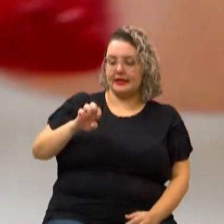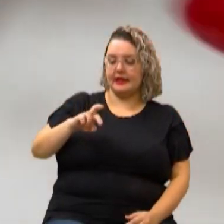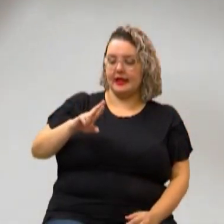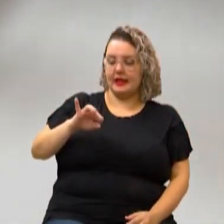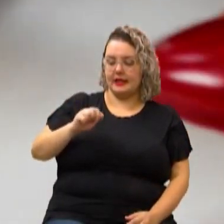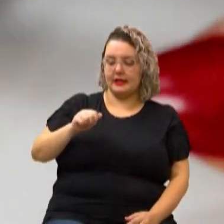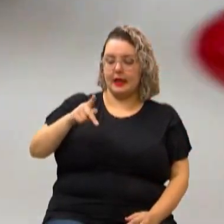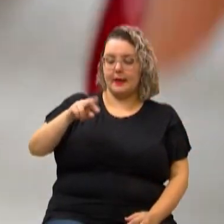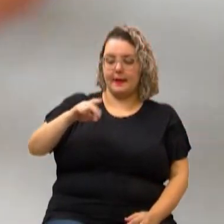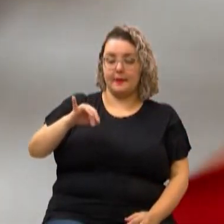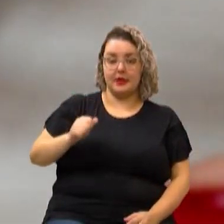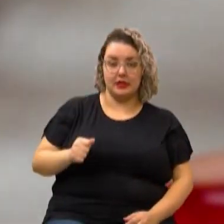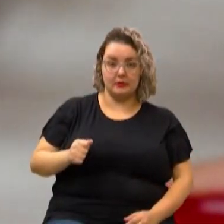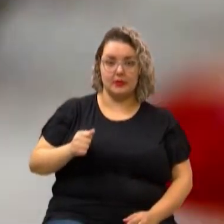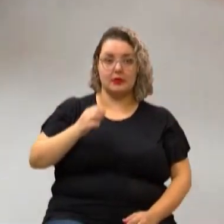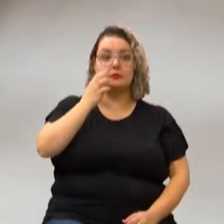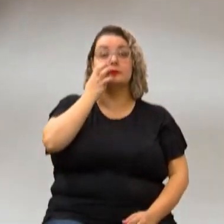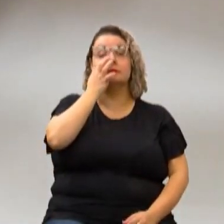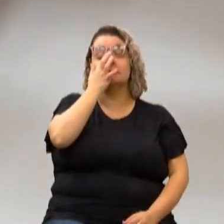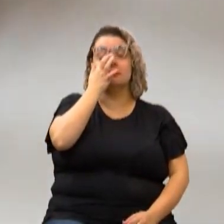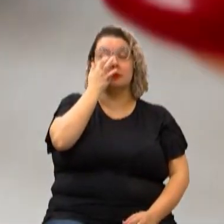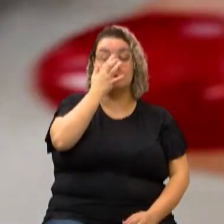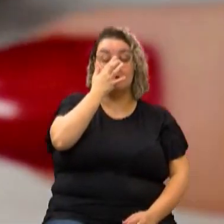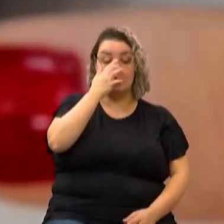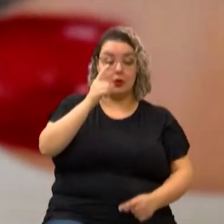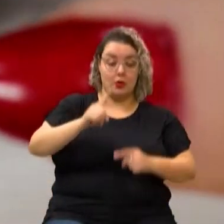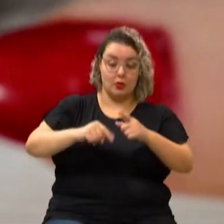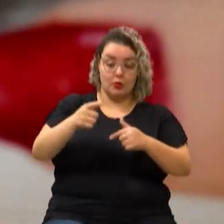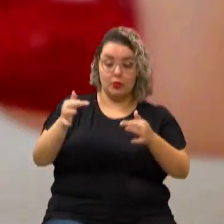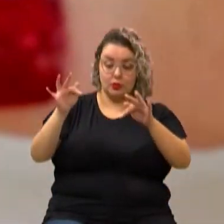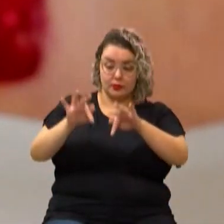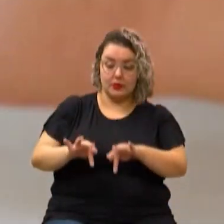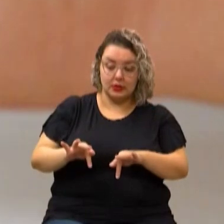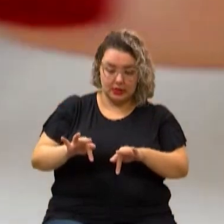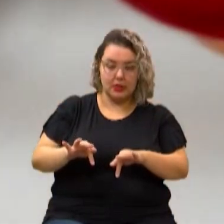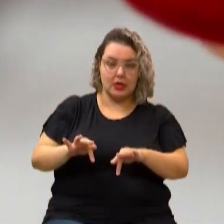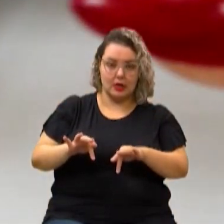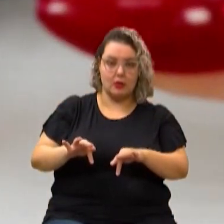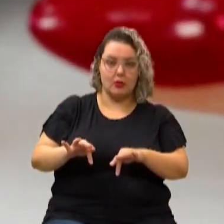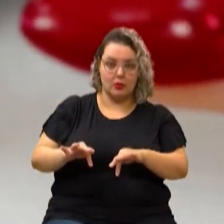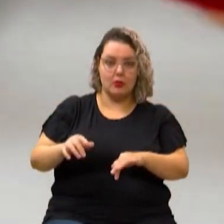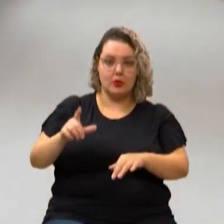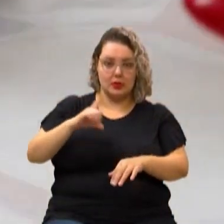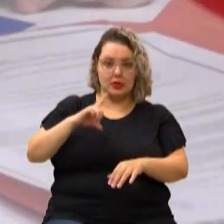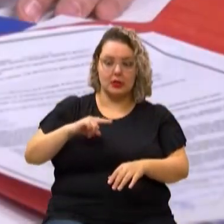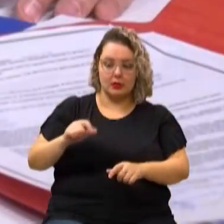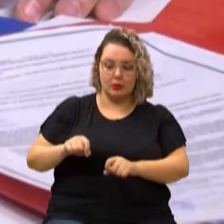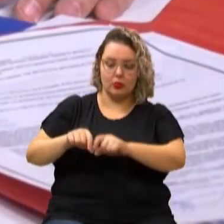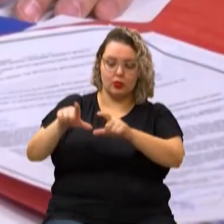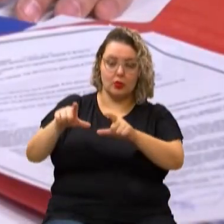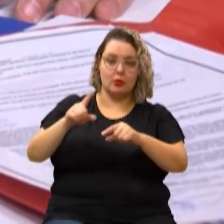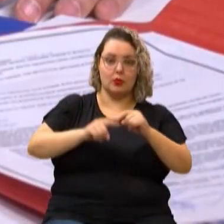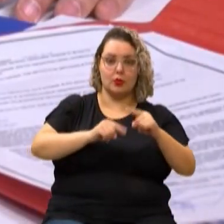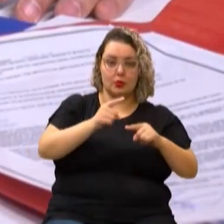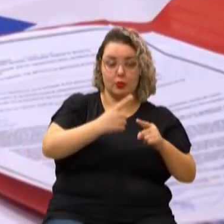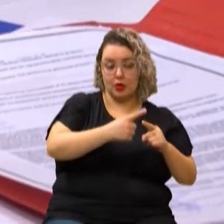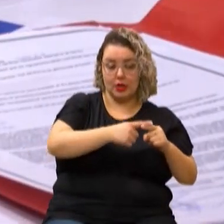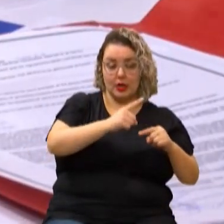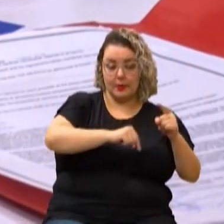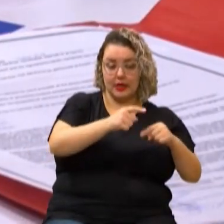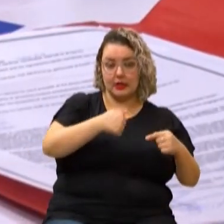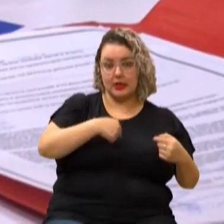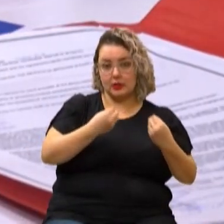É aquela relação da oferta e procura. Lógico, nós precisamos de um equilíbrio. Chegar nesse equilíbrio que é a chave do sucesso.